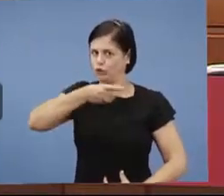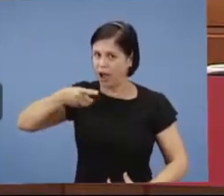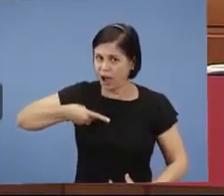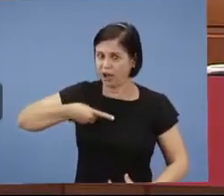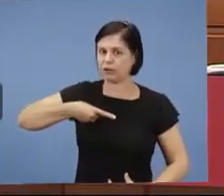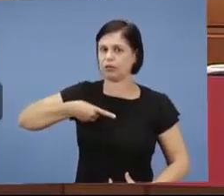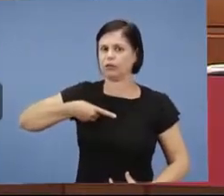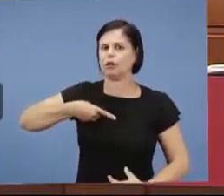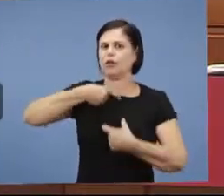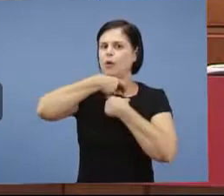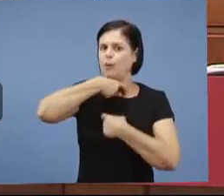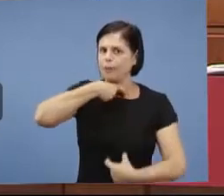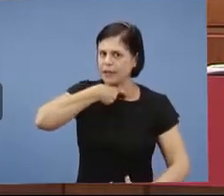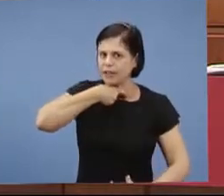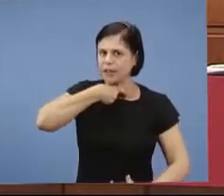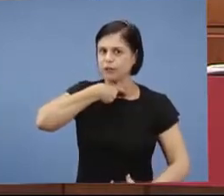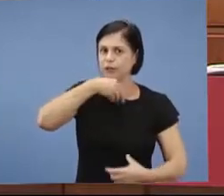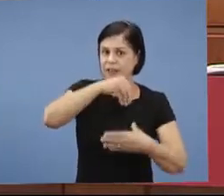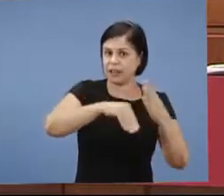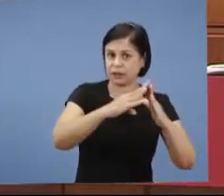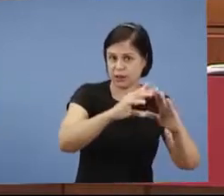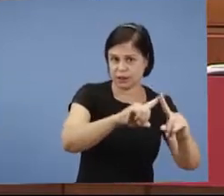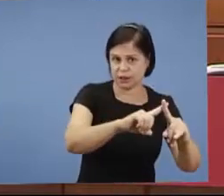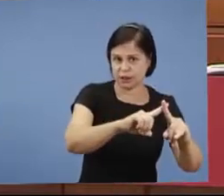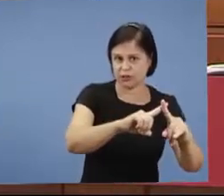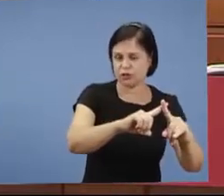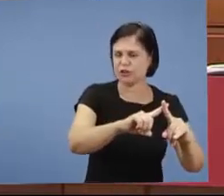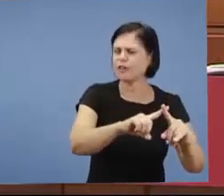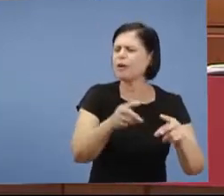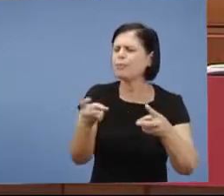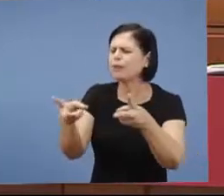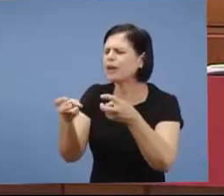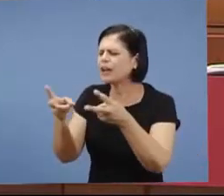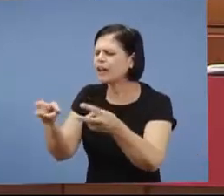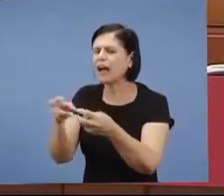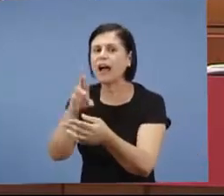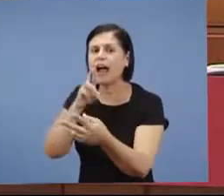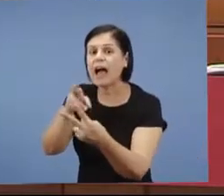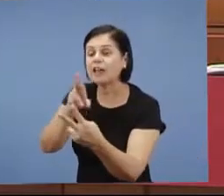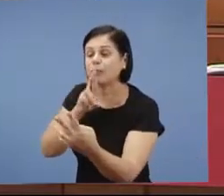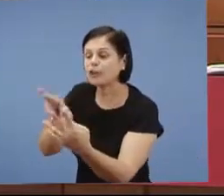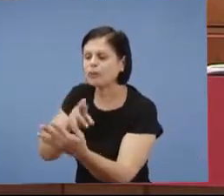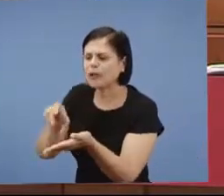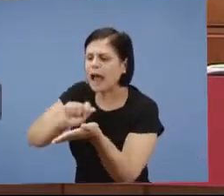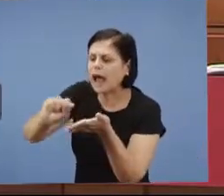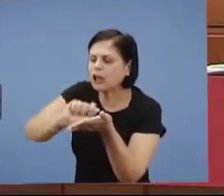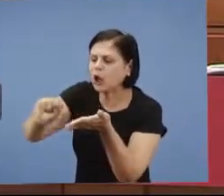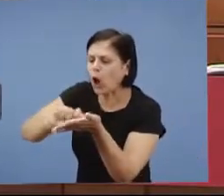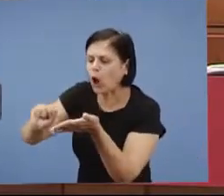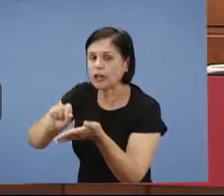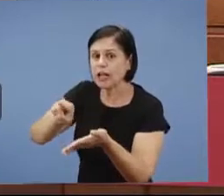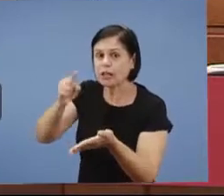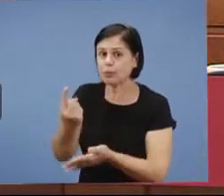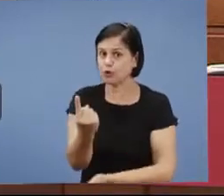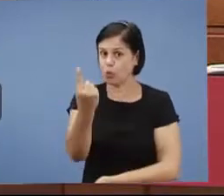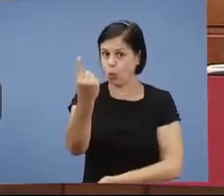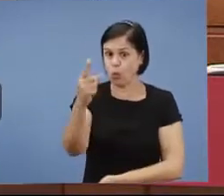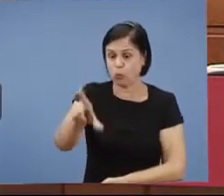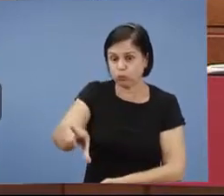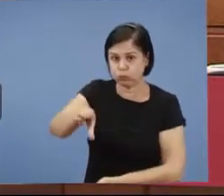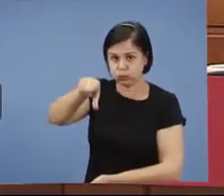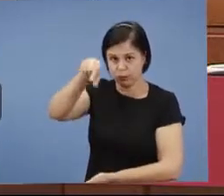diáconos, obreiros que estão lá, eles vão ficar ouvindo o que está se dando como resposta. E eles vão depois fazer